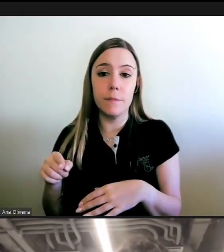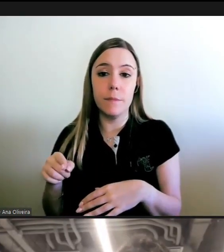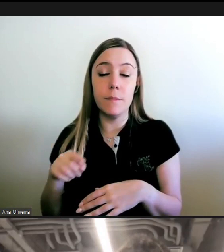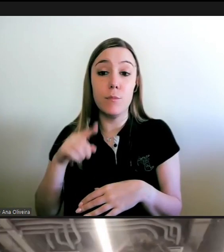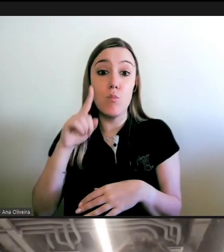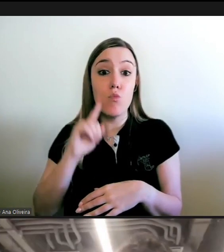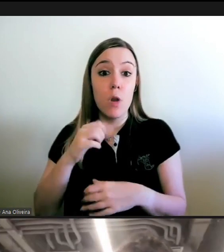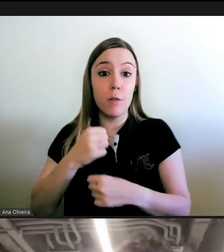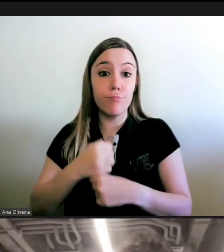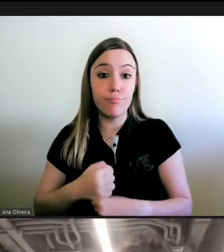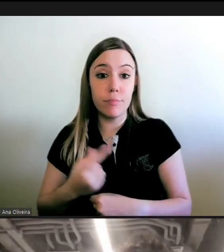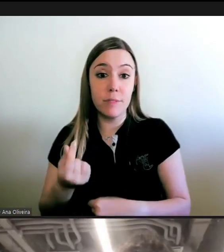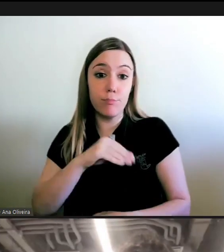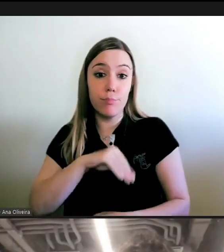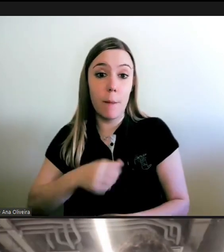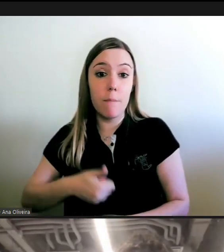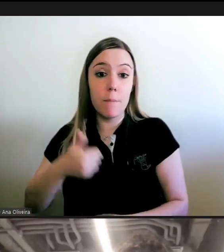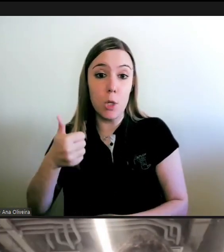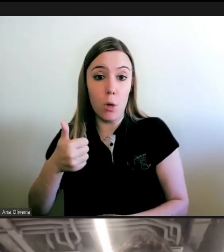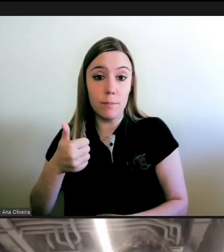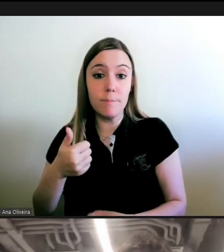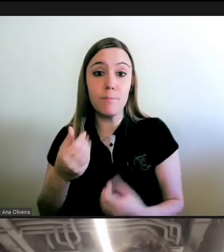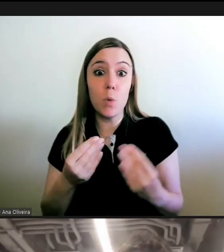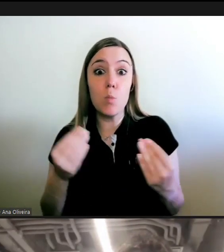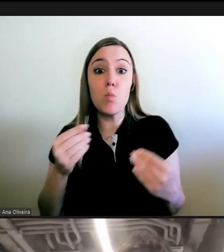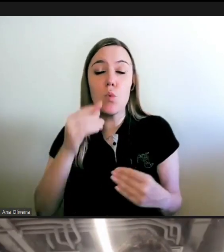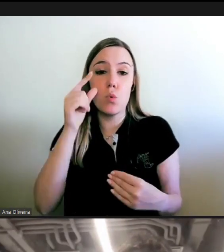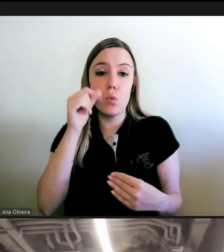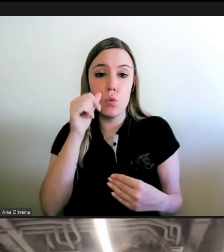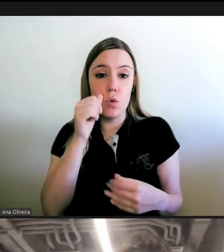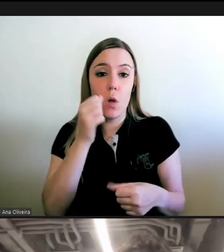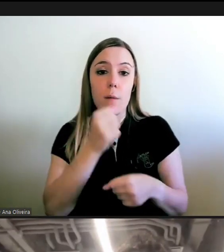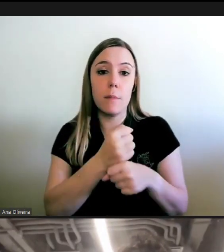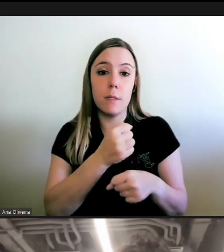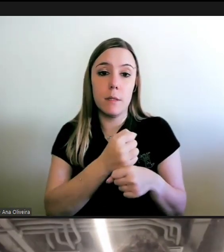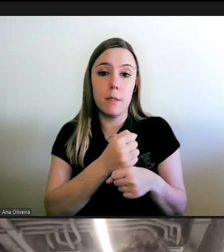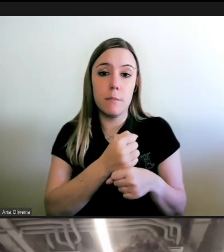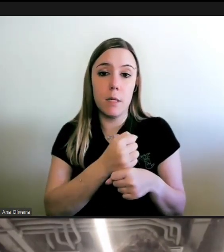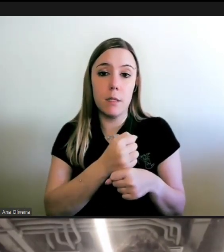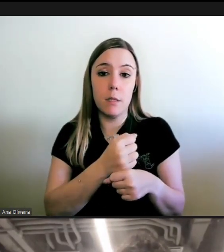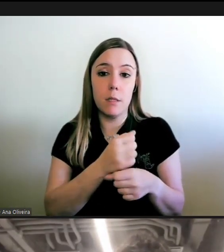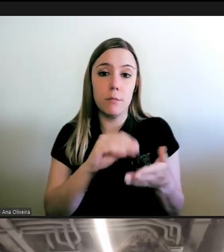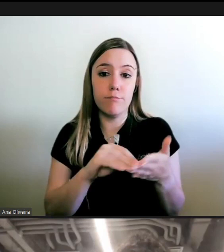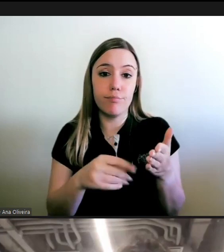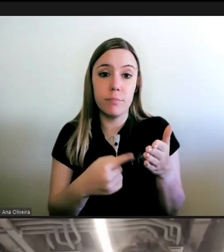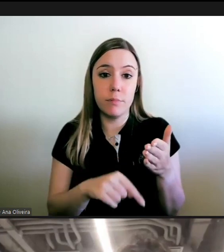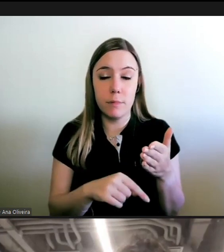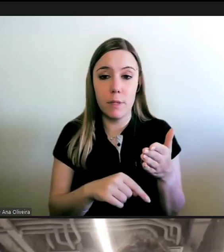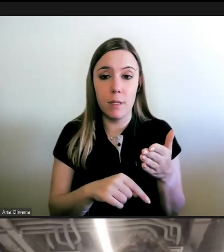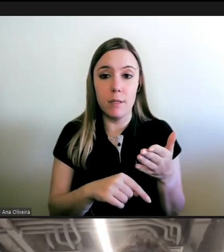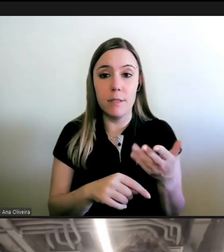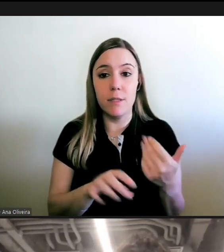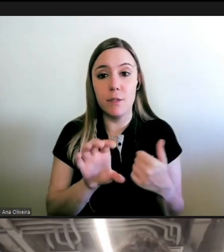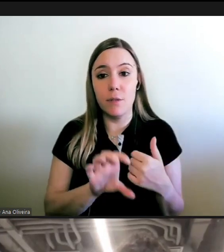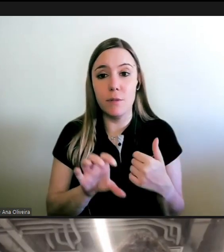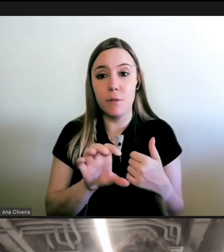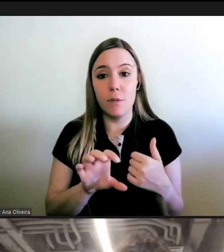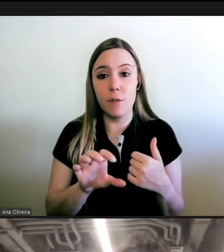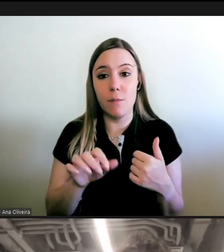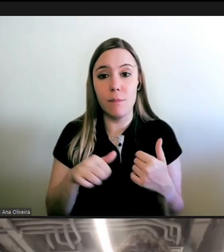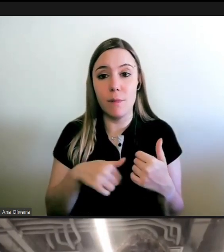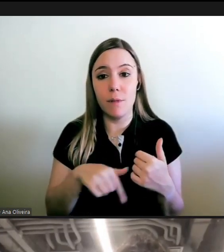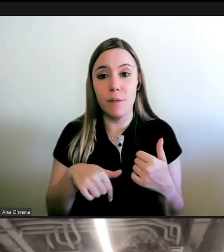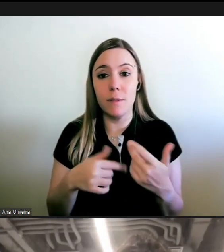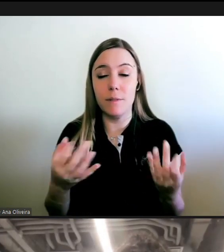é melhor remunerada, e como temos muitos homens operacionais, portanto o nosso perfil demográfico